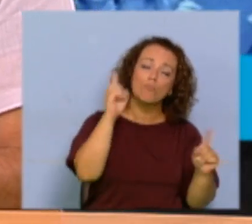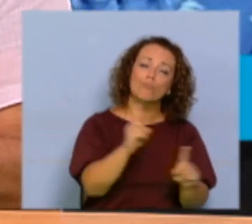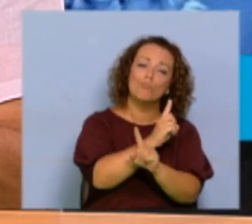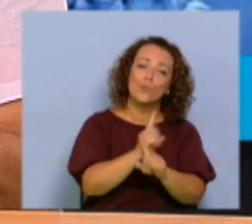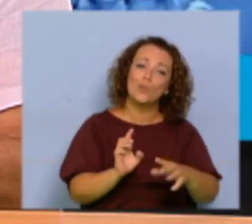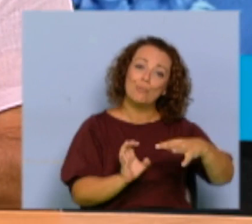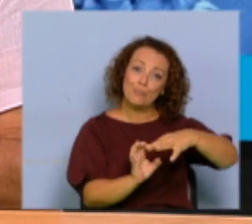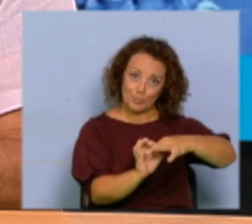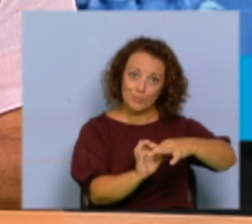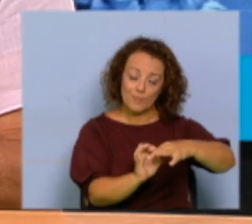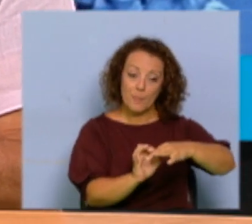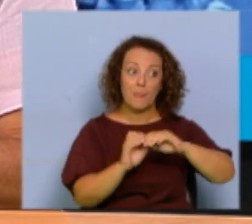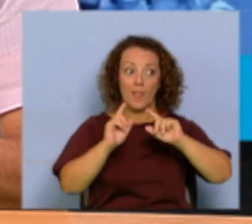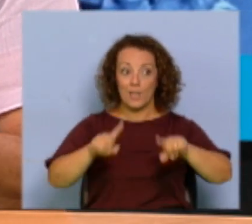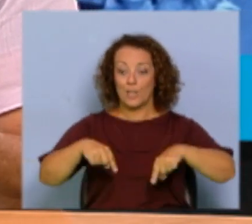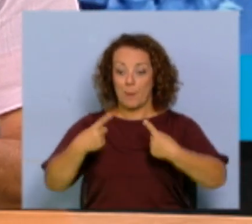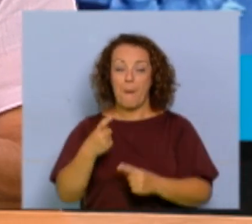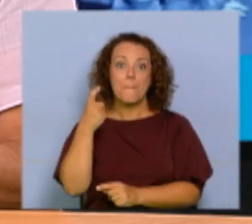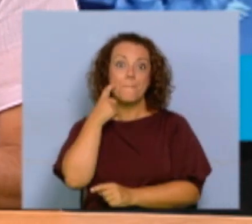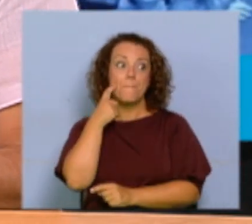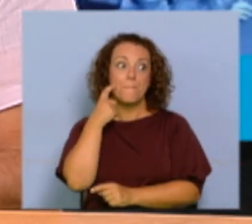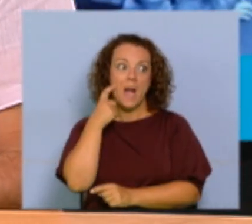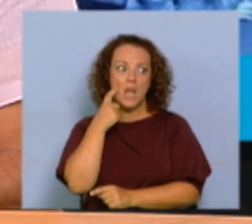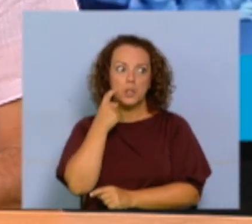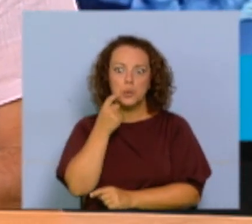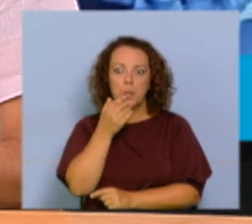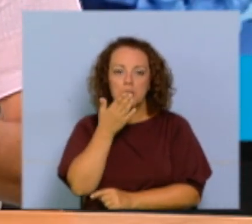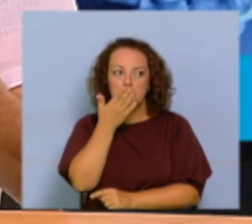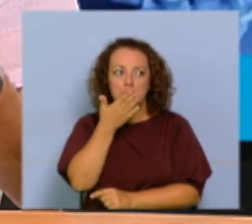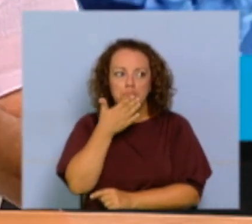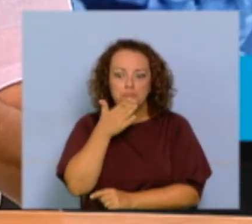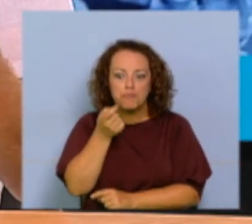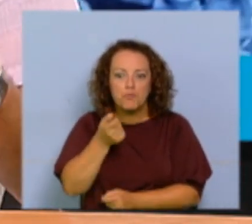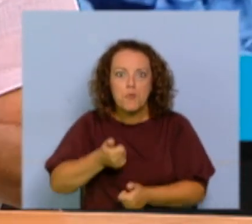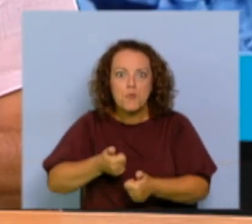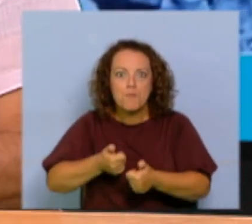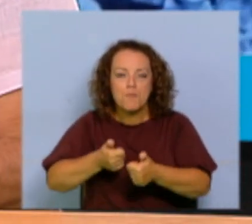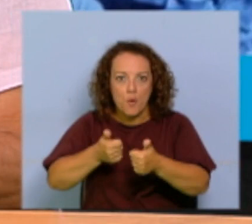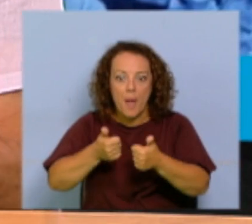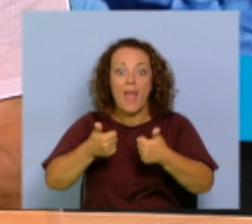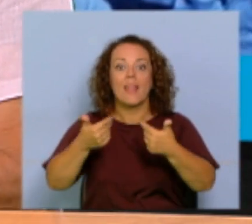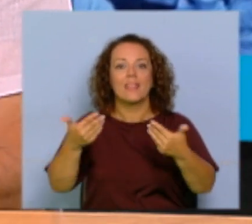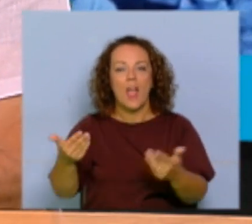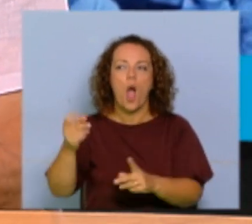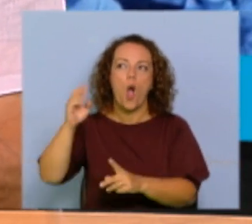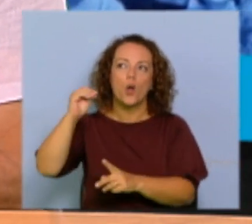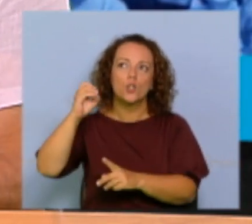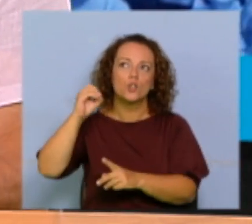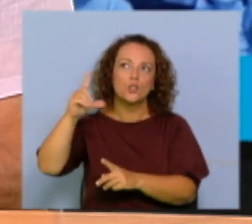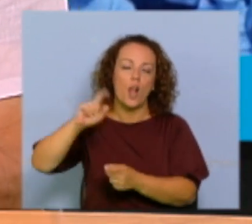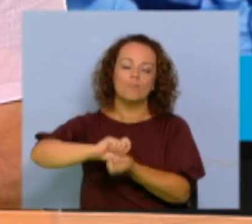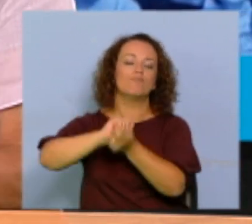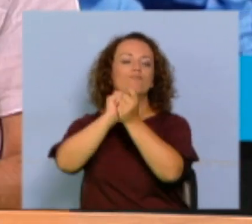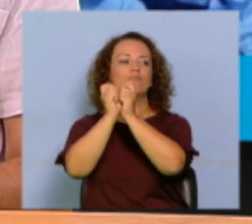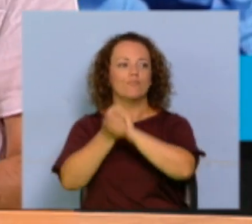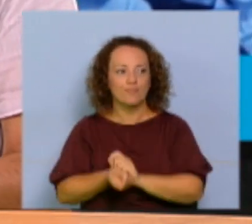e quando na Páscoa a situação estava a ficar um bocadinho melhor, então à luz do sol da Páscoa nós mudámos de clave, passámos de